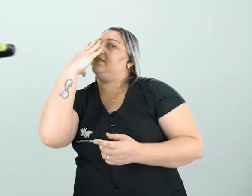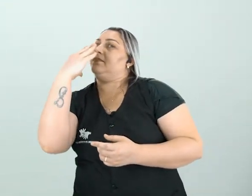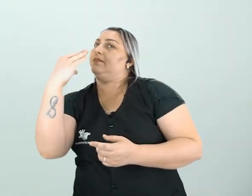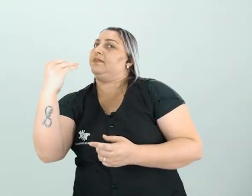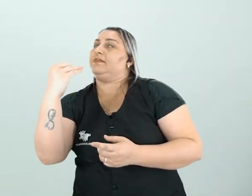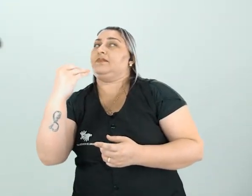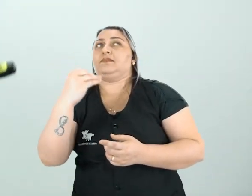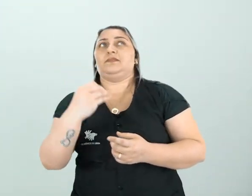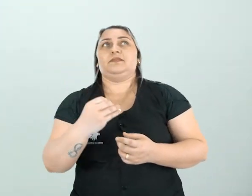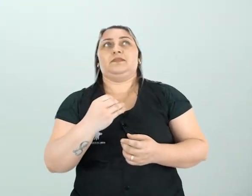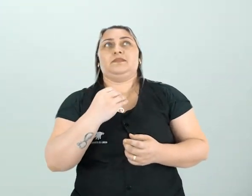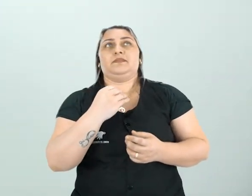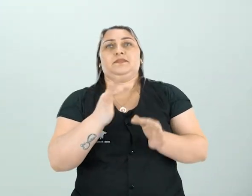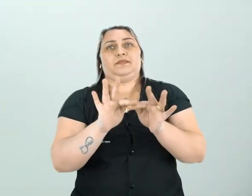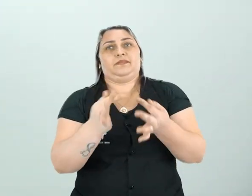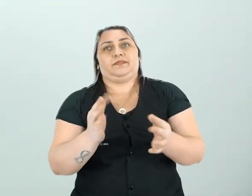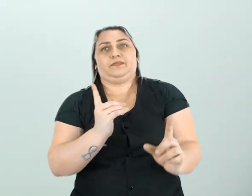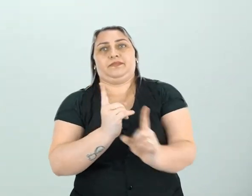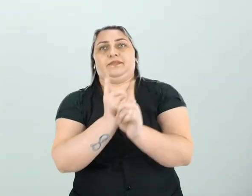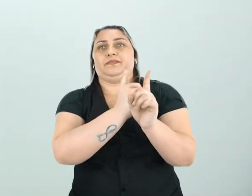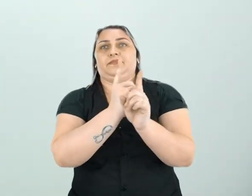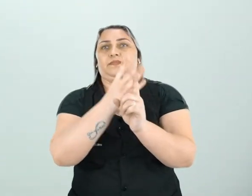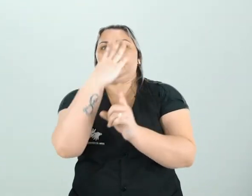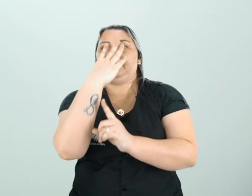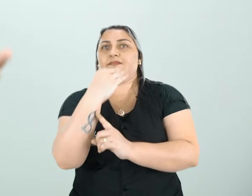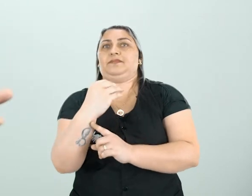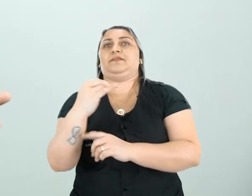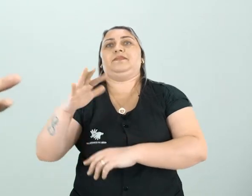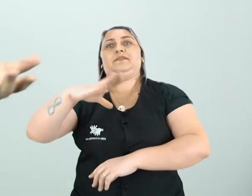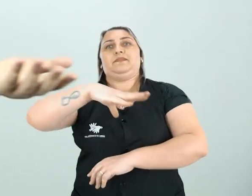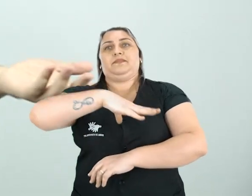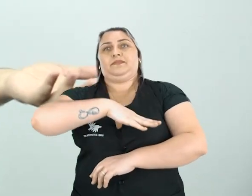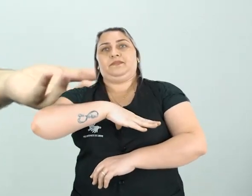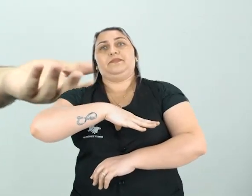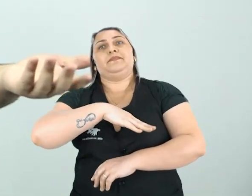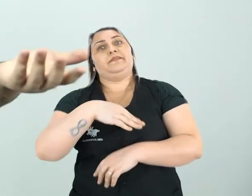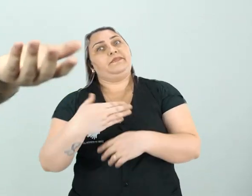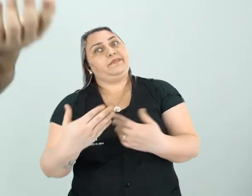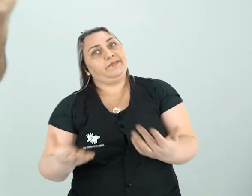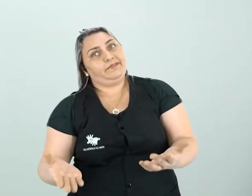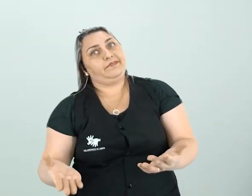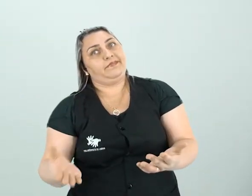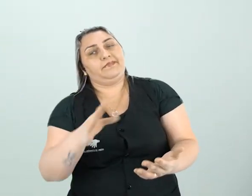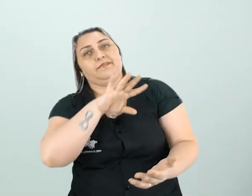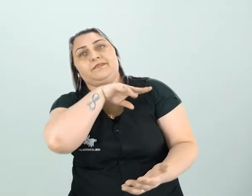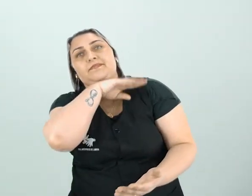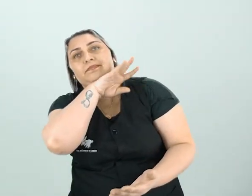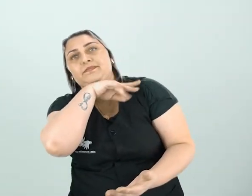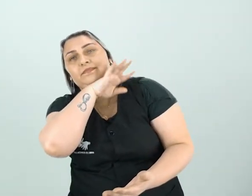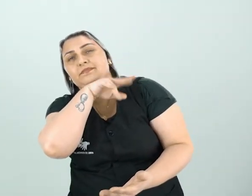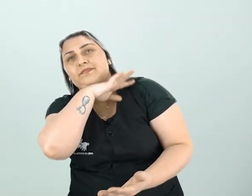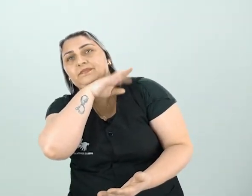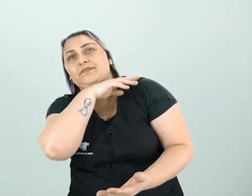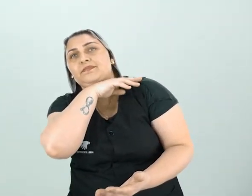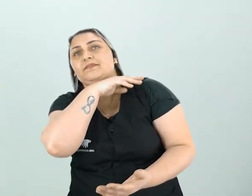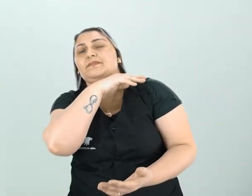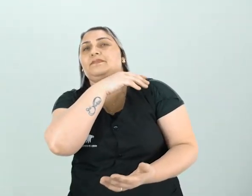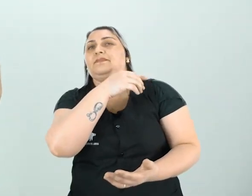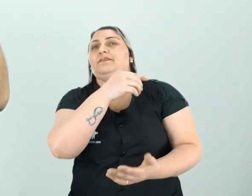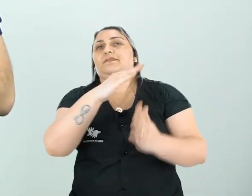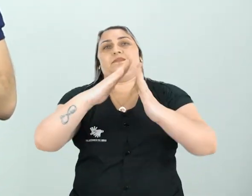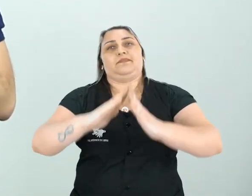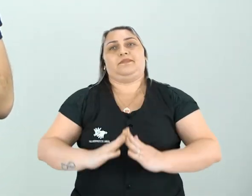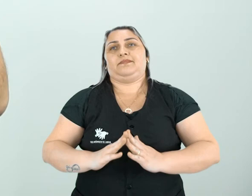geralmente, não é comum você encontrar raposas numa cidade, né? Animais silvestres. Claro que pode